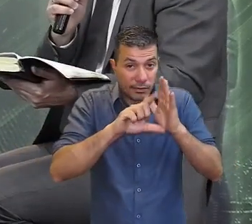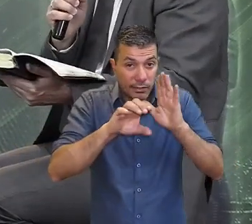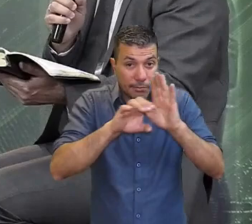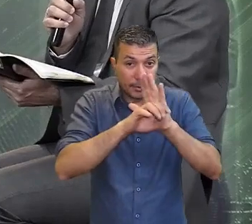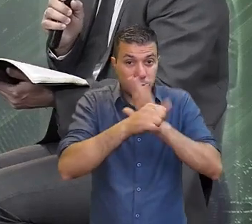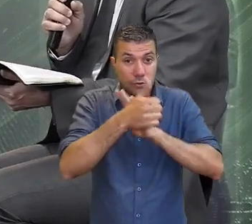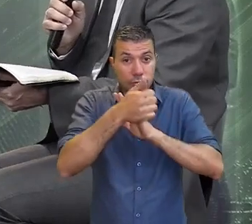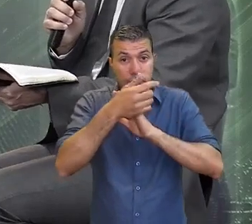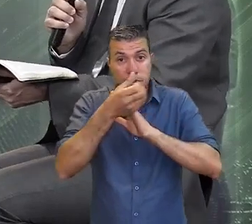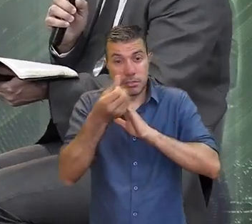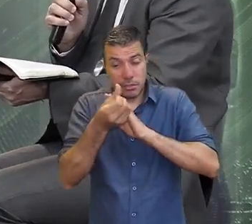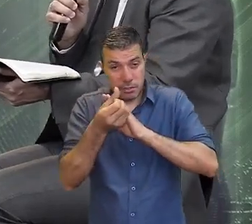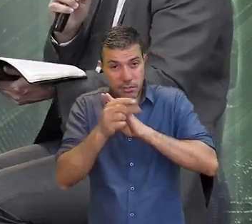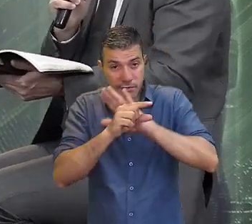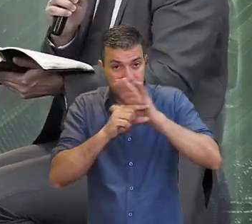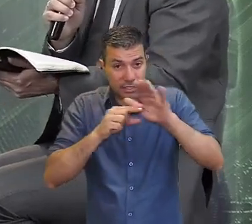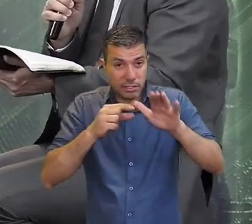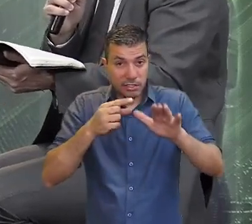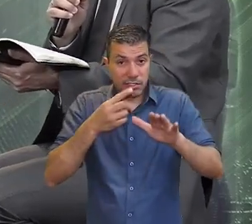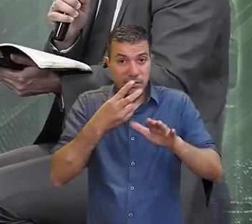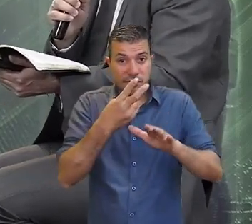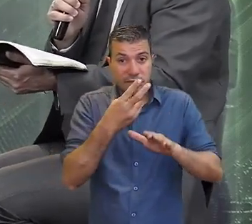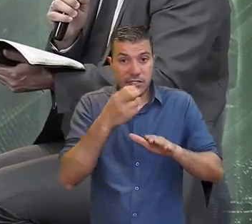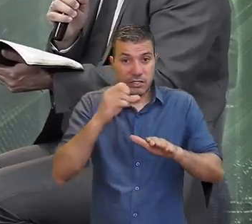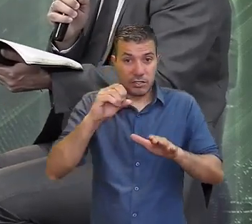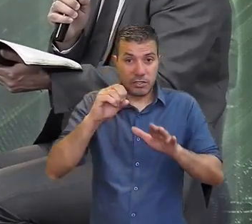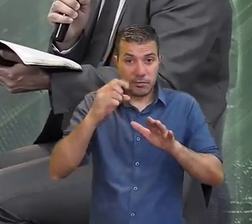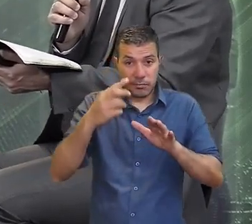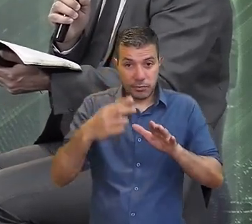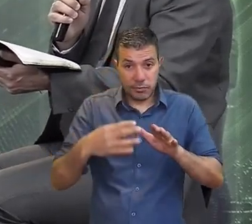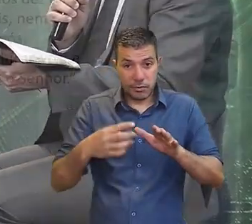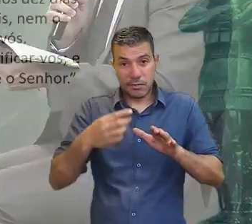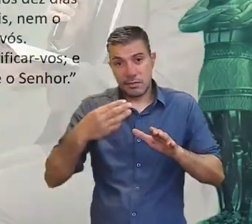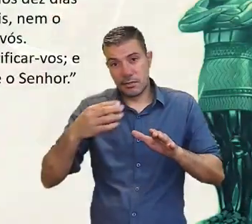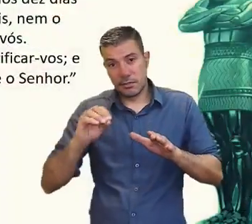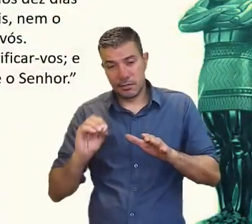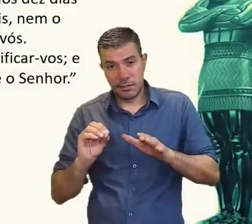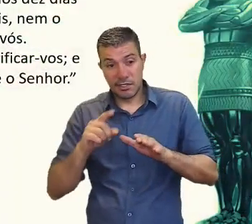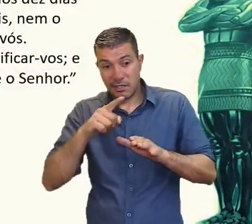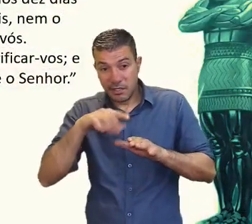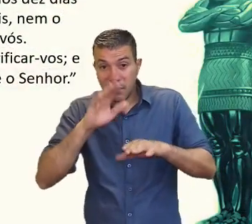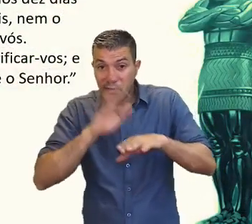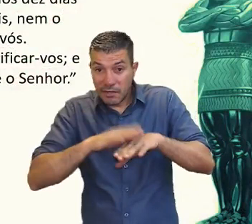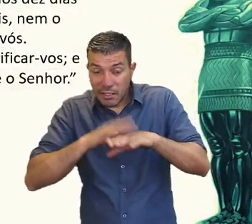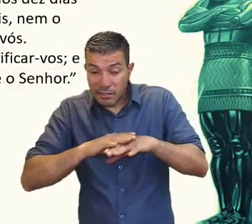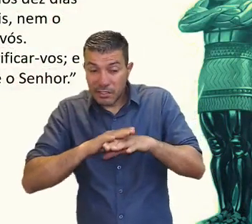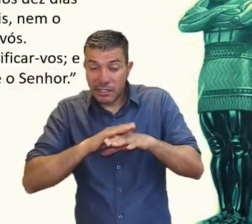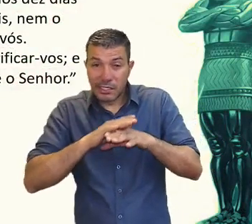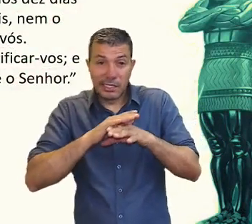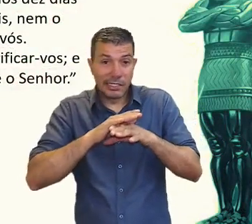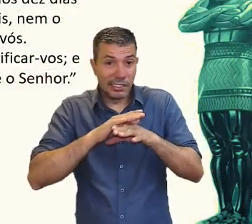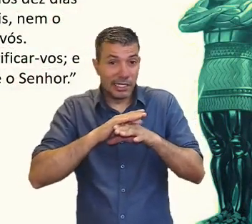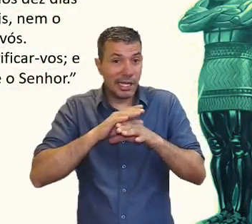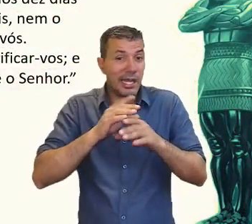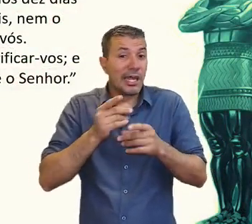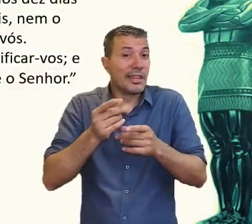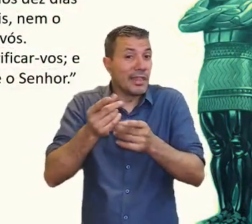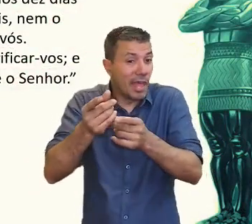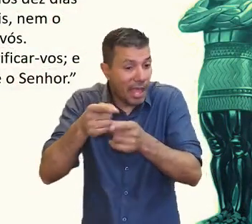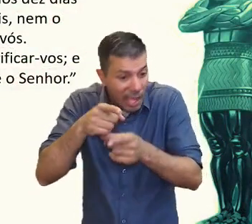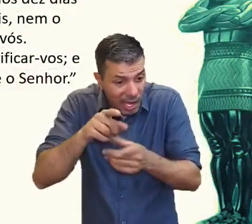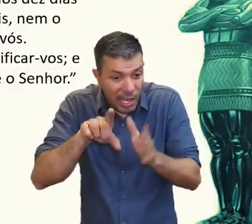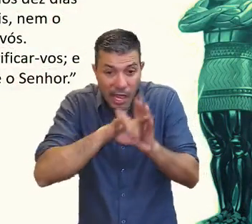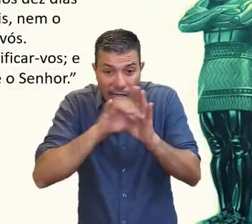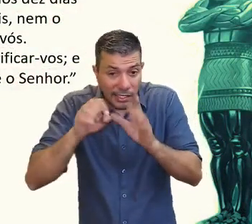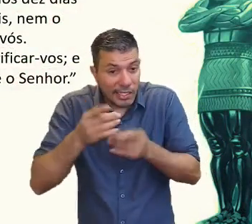capítulo 16, versículos 29 e 30 nos diz assim: isso vos será por estatuto perpétuo, no